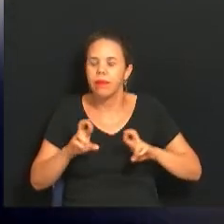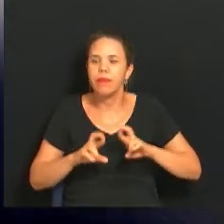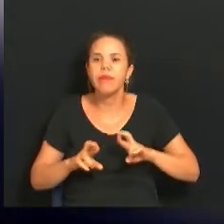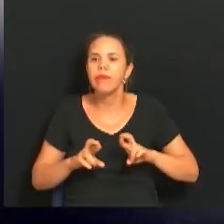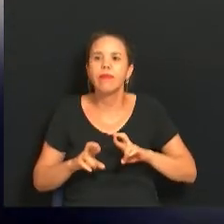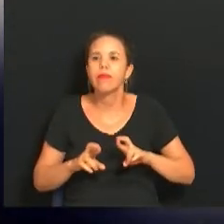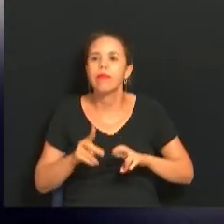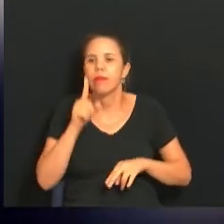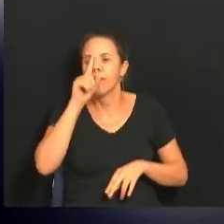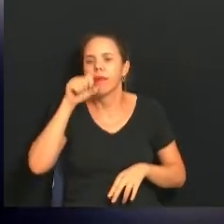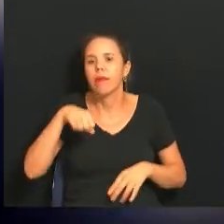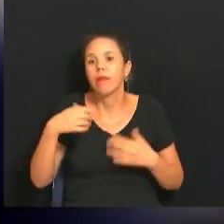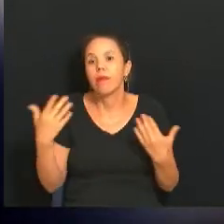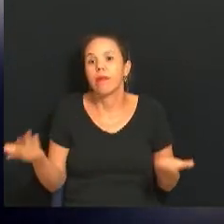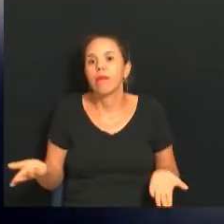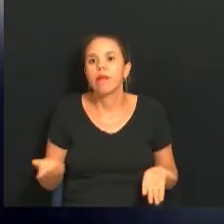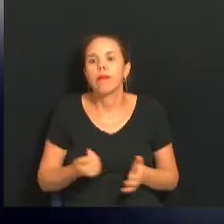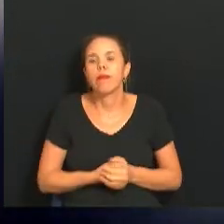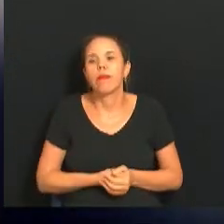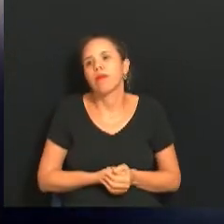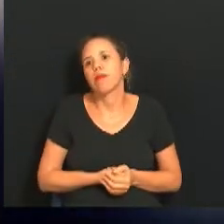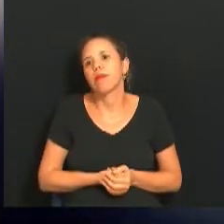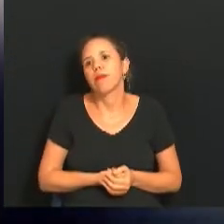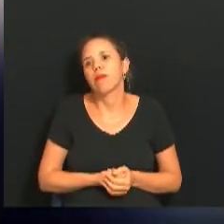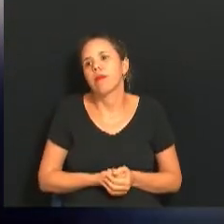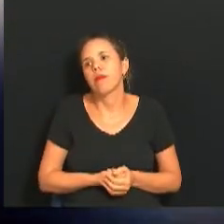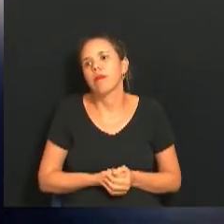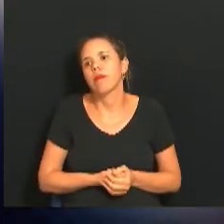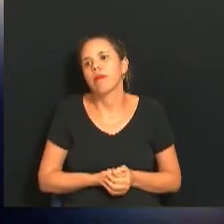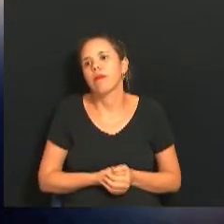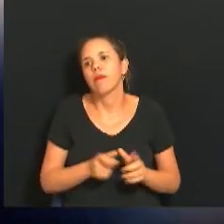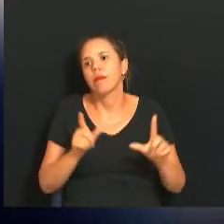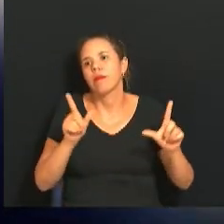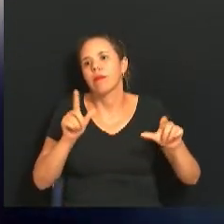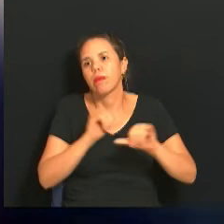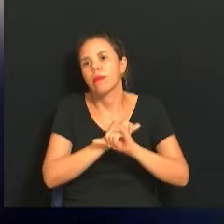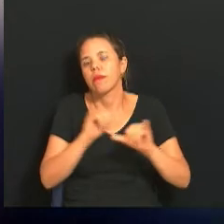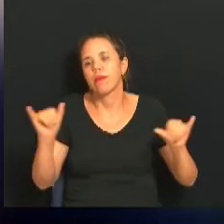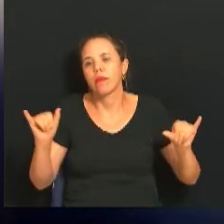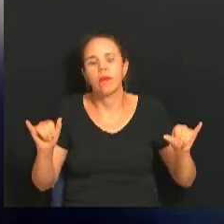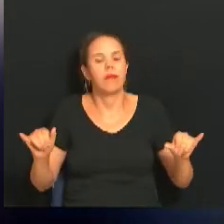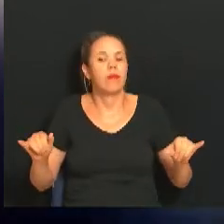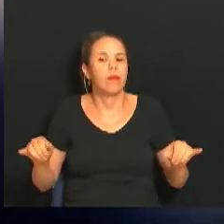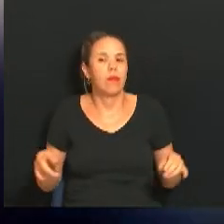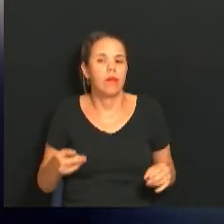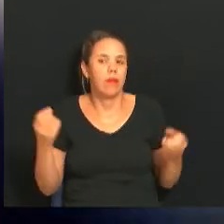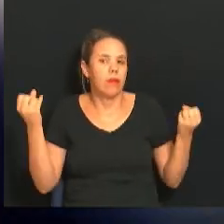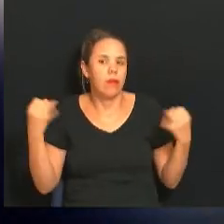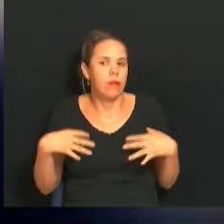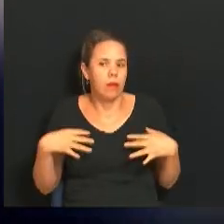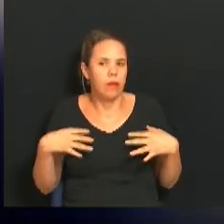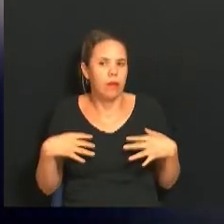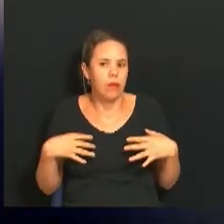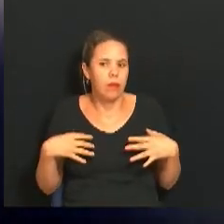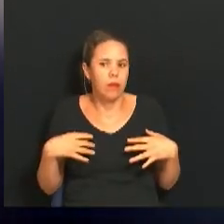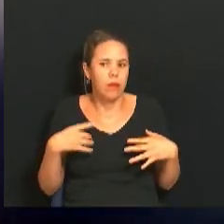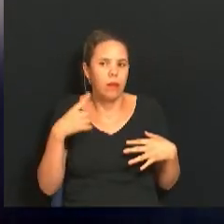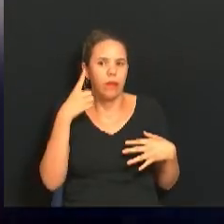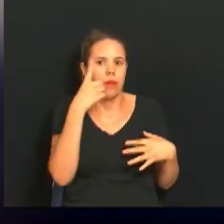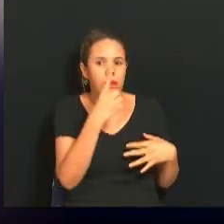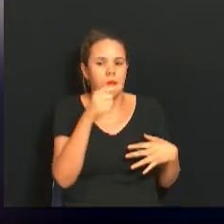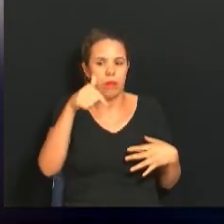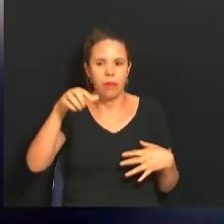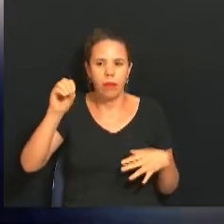não, enfim. Mas a matéria que foi divulgada fala que foram cerca de 170